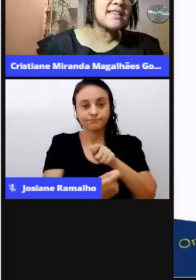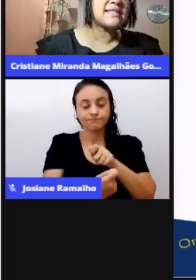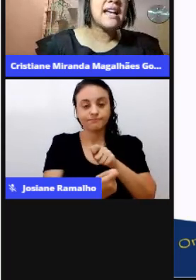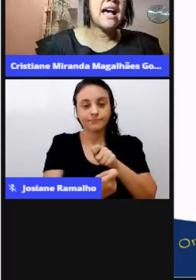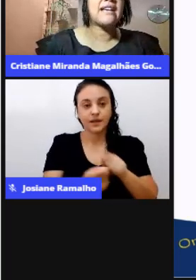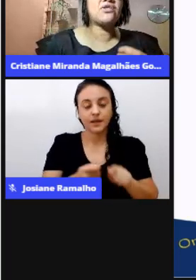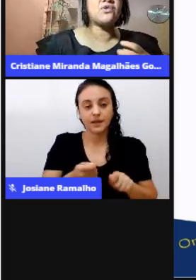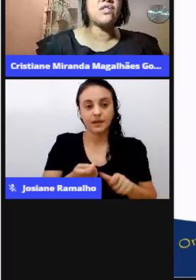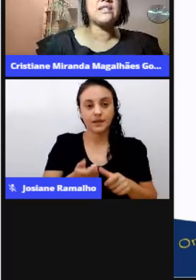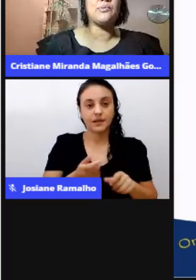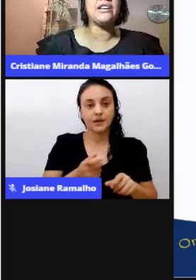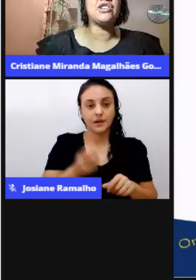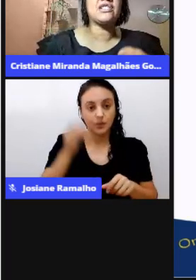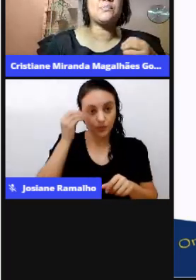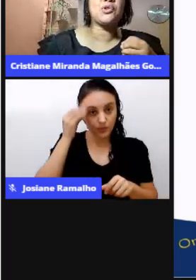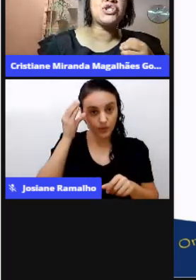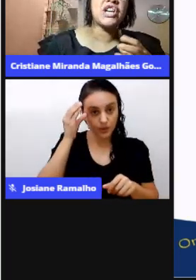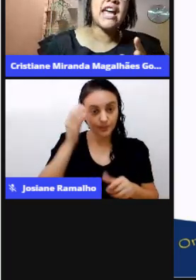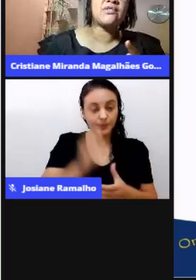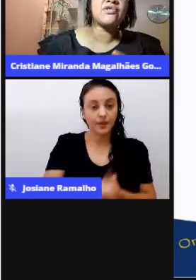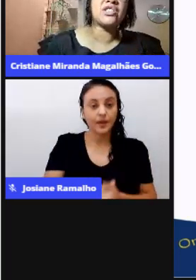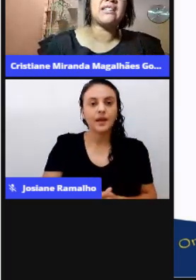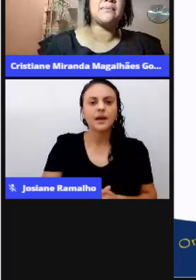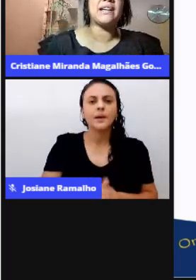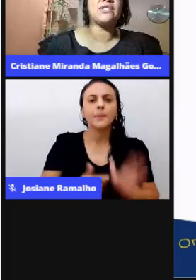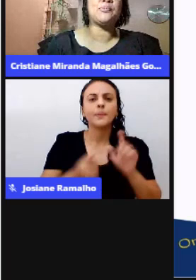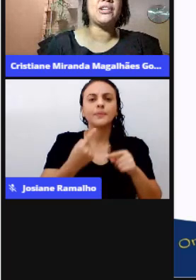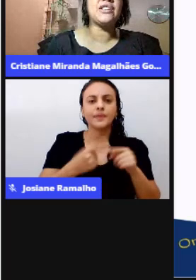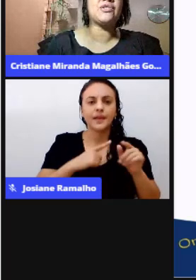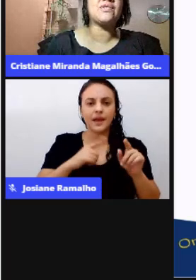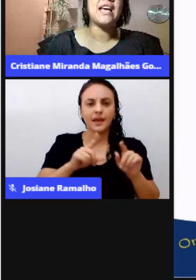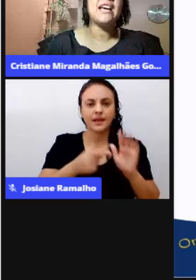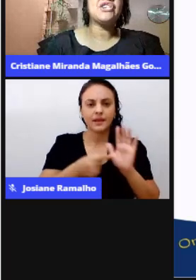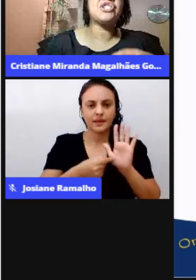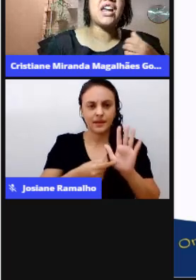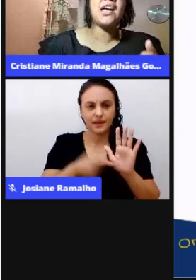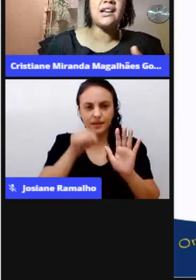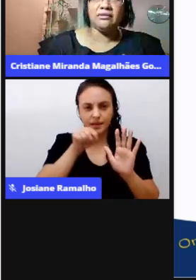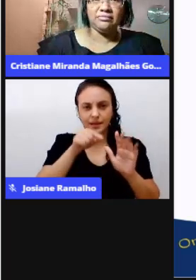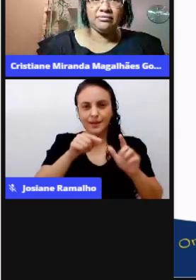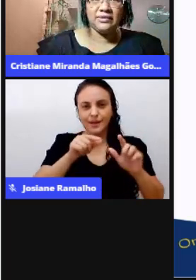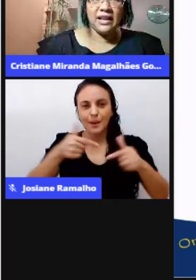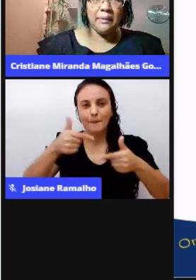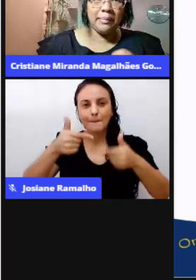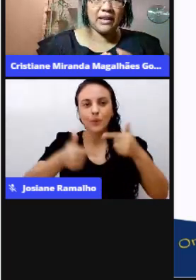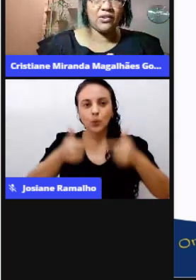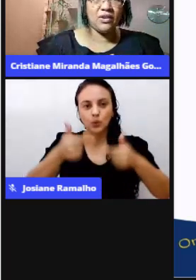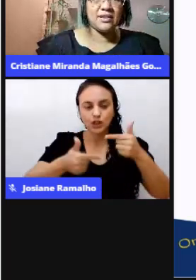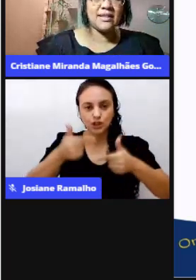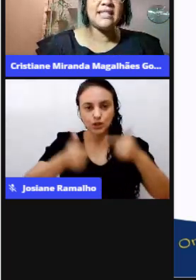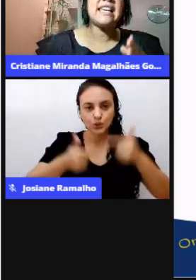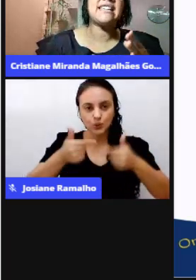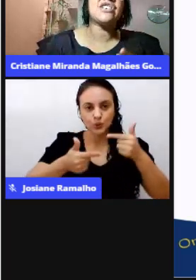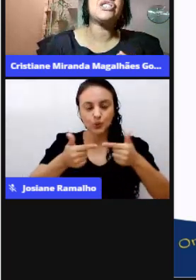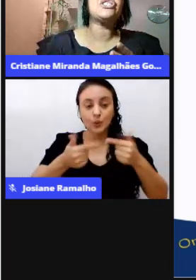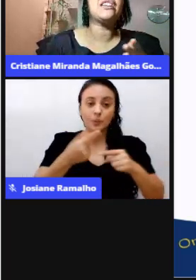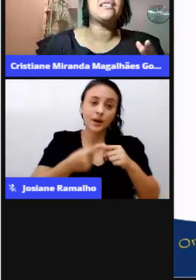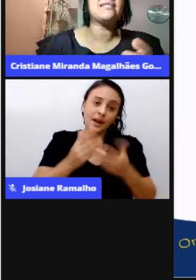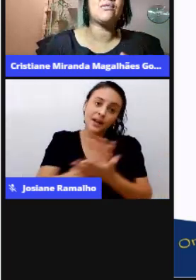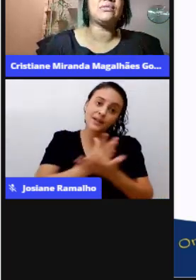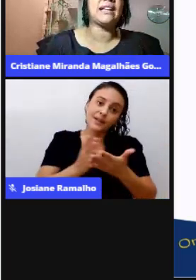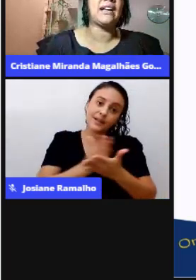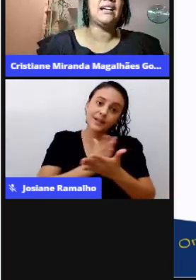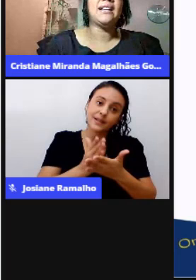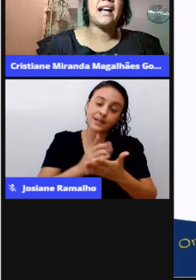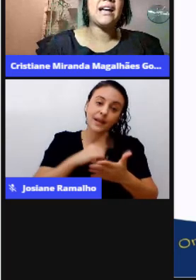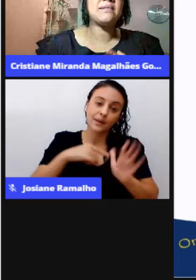às vezes ações políticas, projetos de determinados políticos chegam para nós, e aí a gente tem